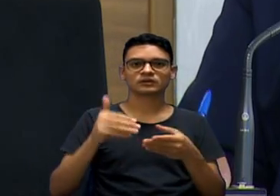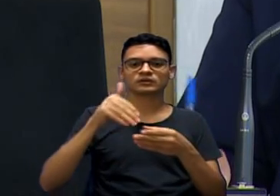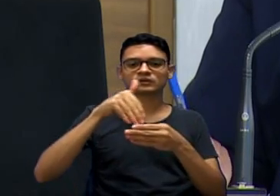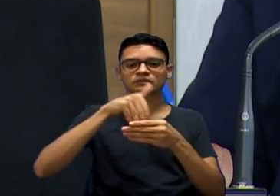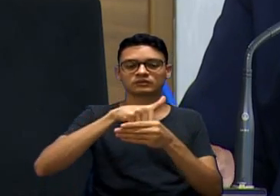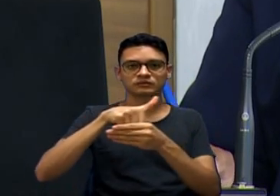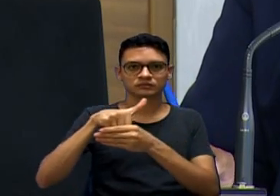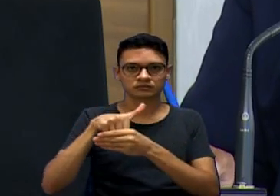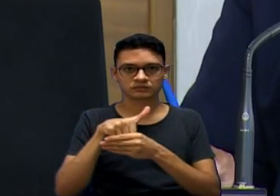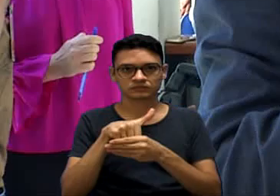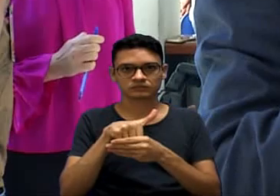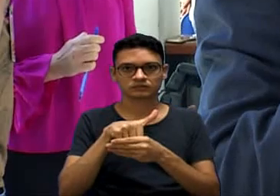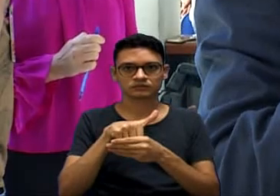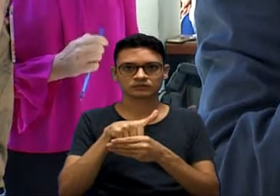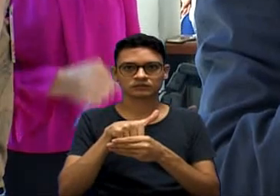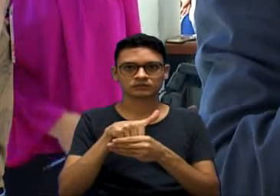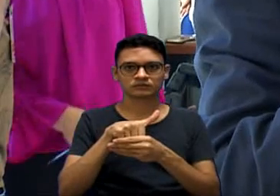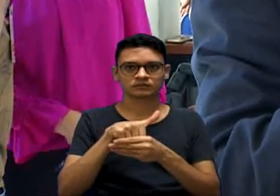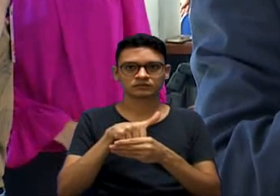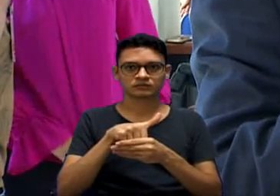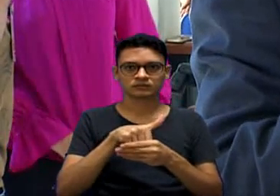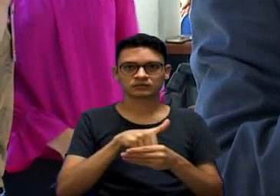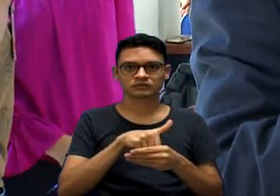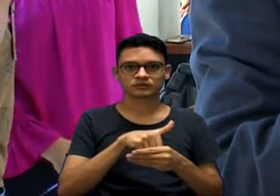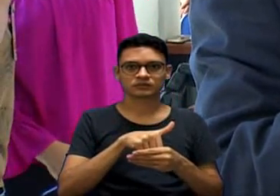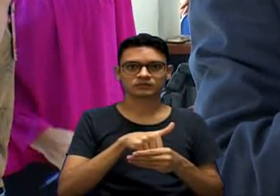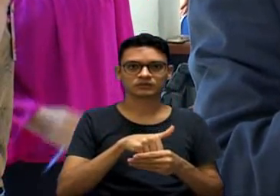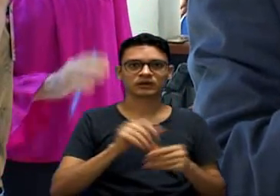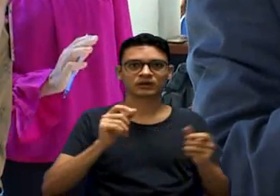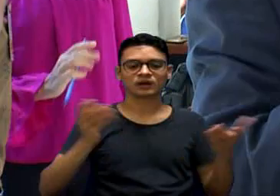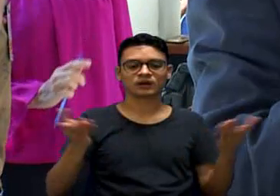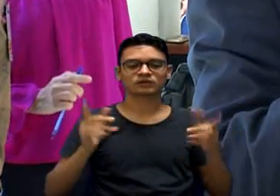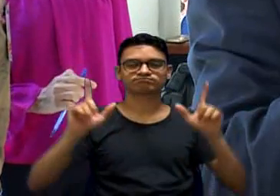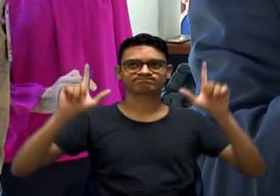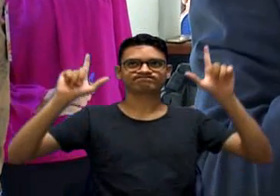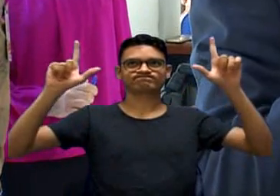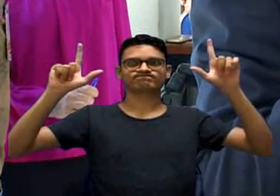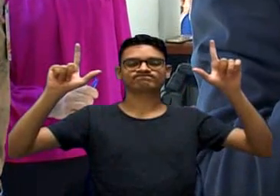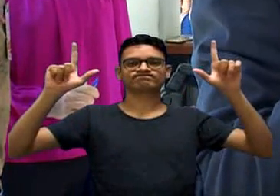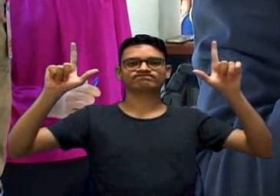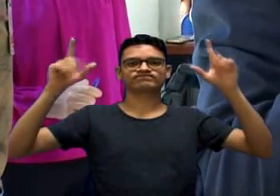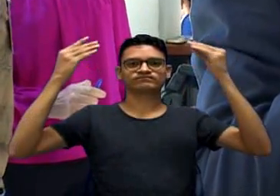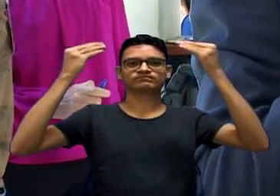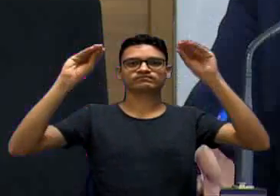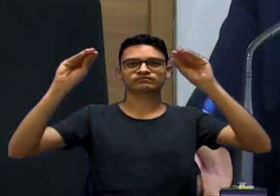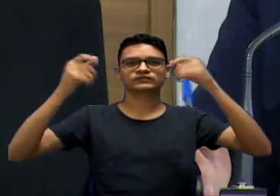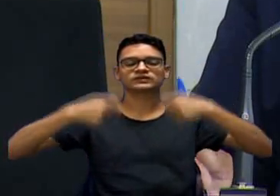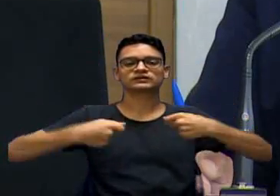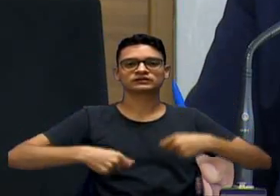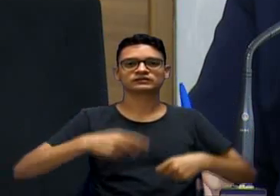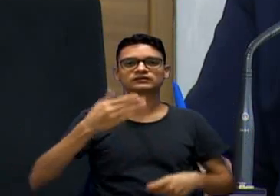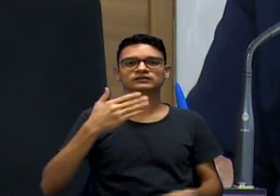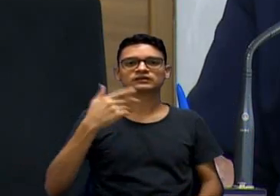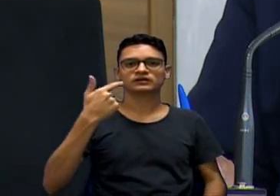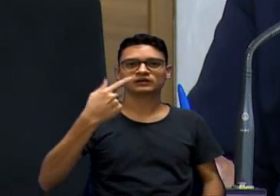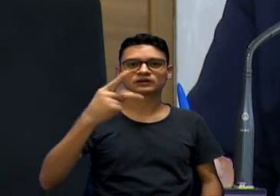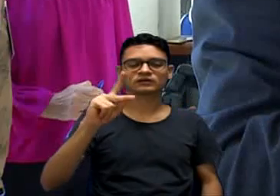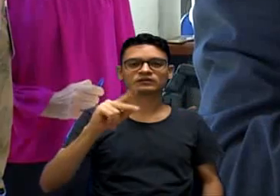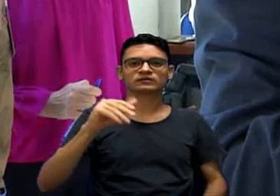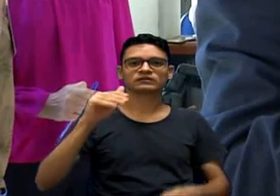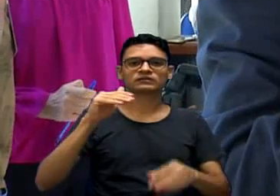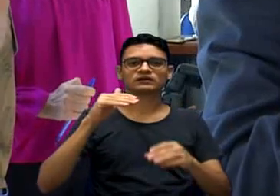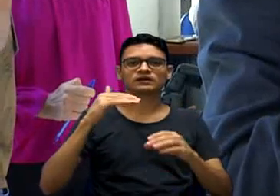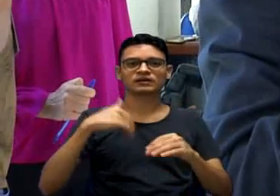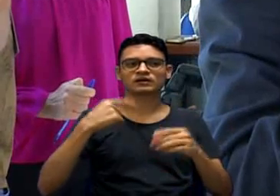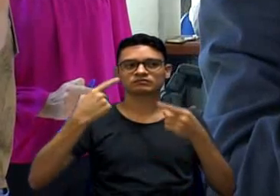votação. Você tem que encaminhar o voto. Só que esse daqui é no painel. O encaminhamento, Vossa Excelência, no painel. Então, para discutir,